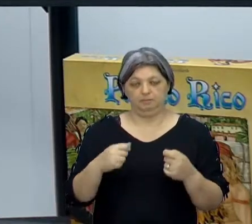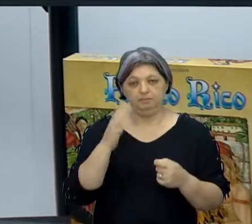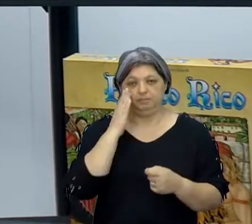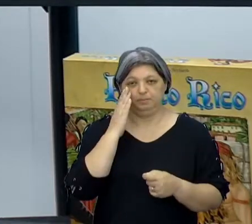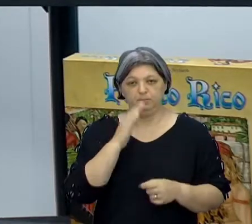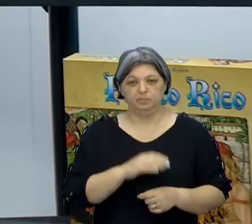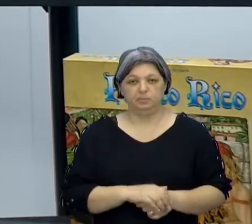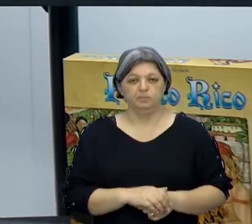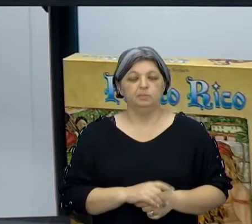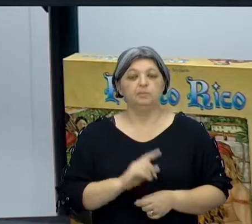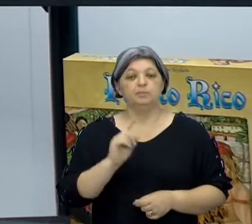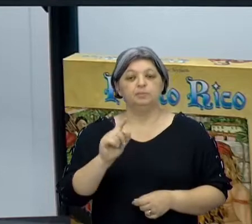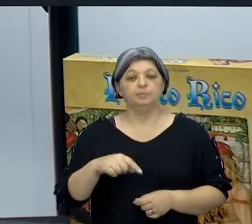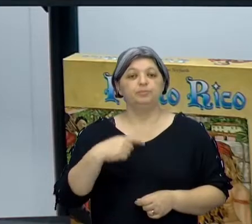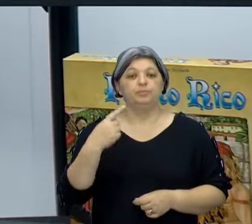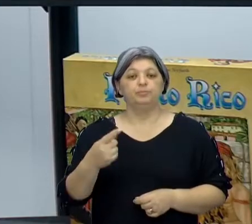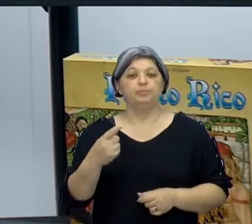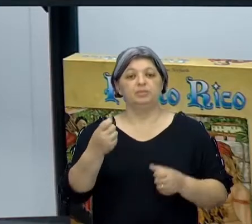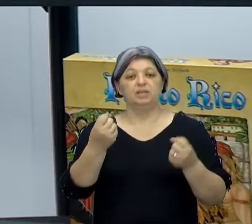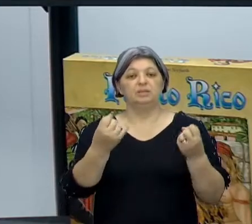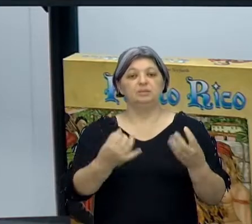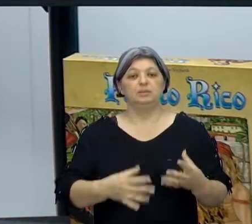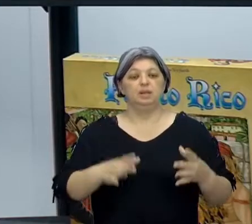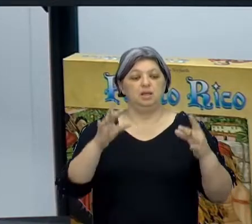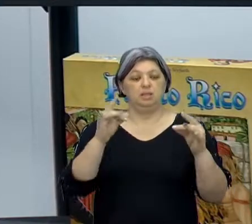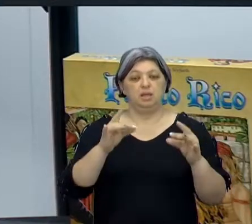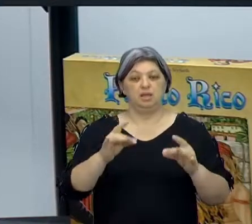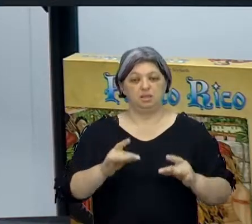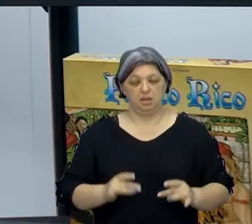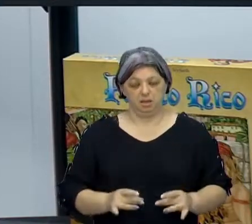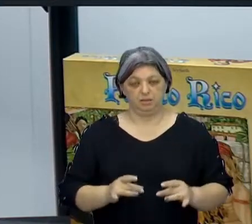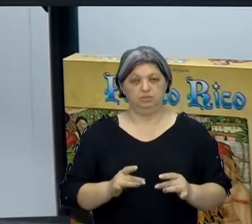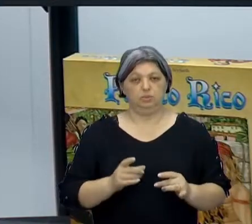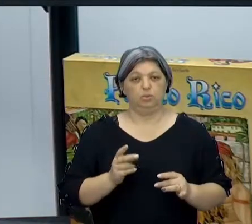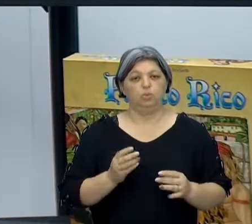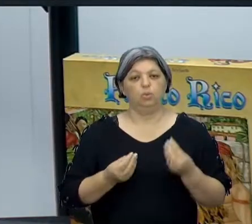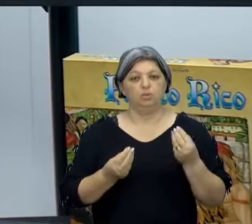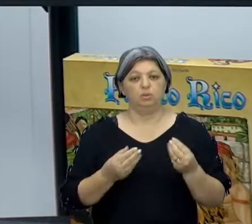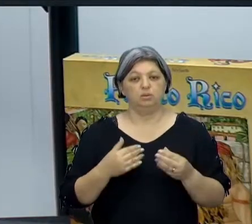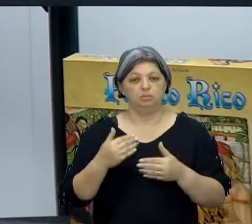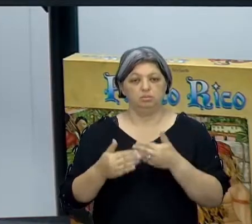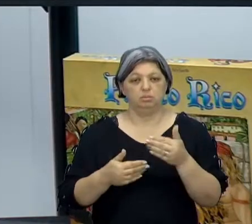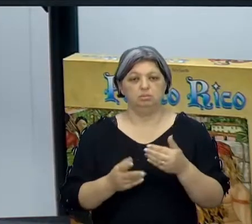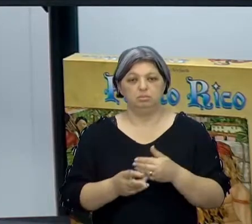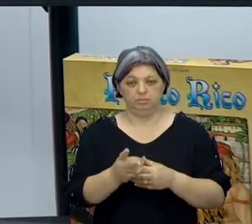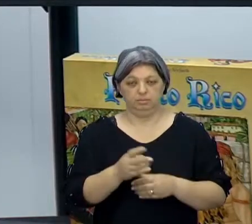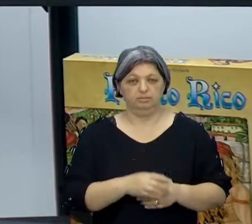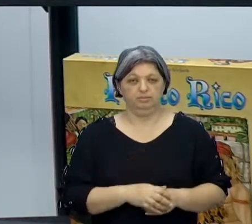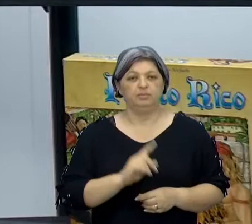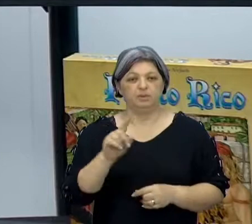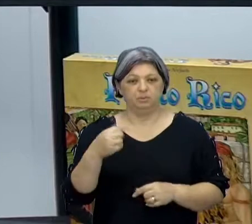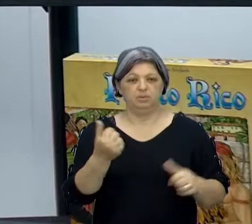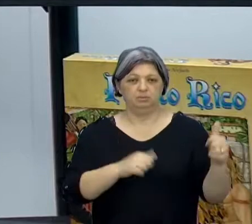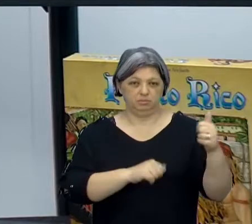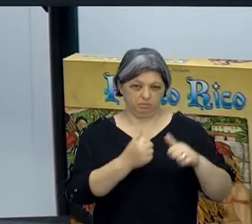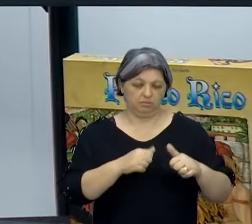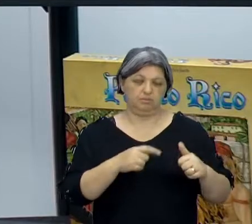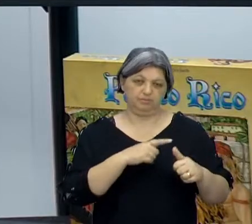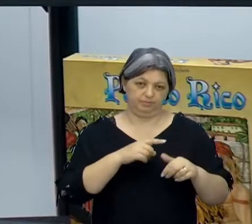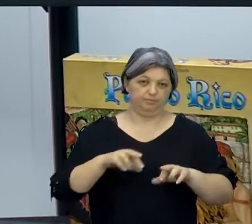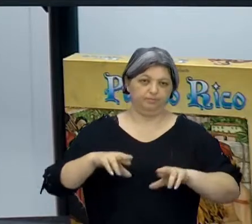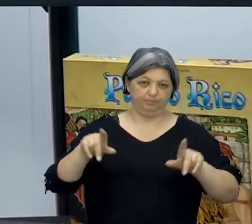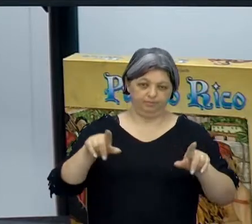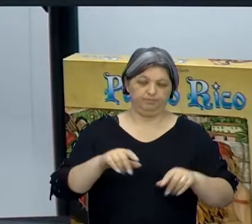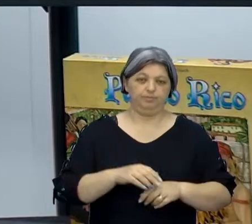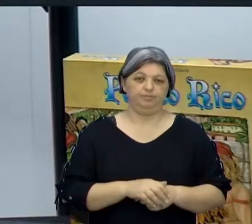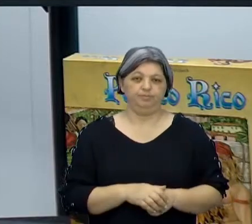coisas. Depois ele vai explicando o jogo. E é interessante do manual do Puerto Rico, depois a gente vai analisar outros jogos que vão ter certas